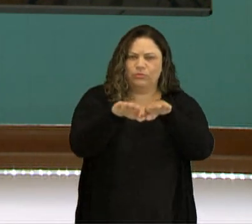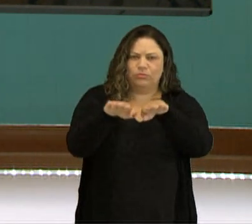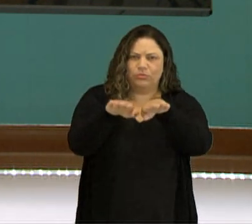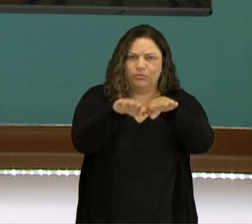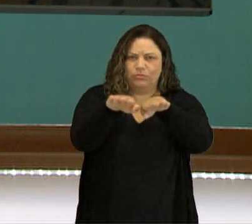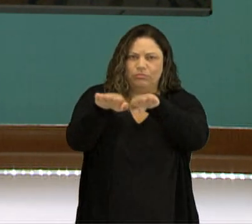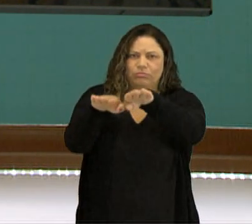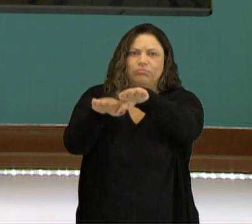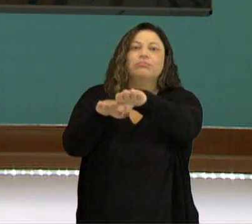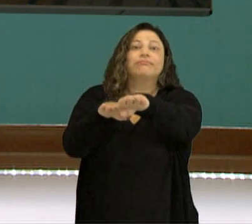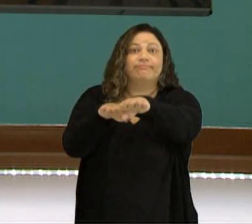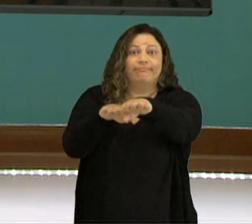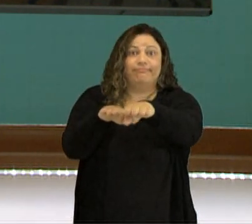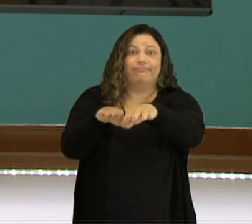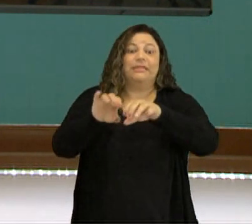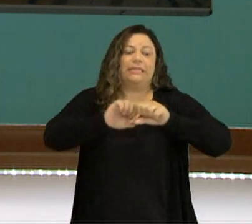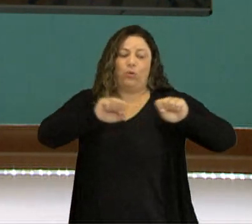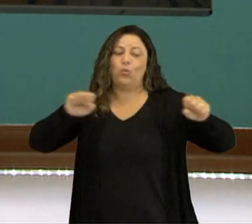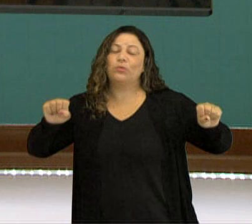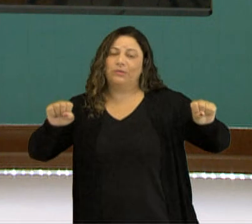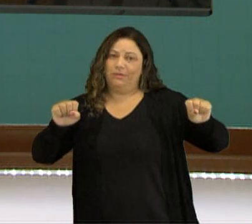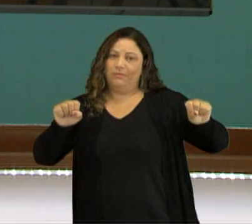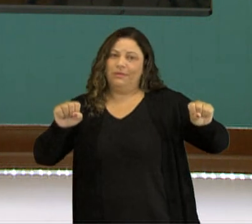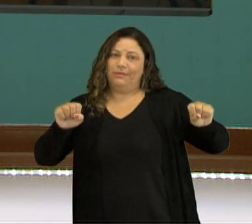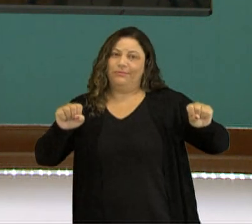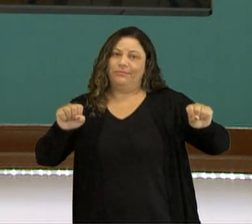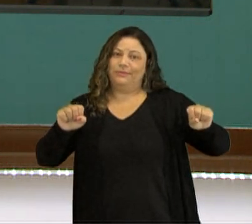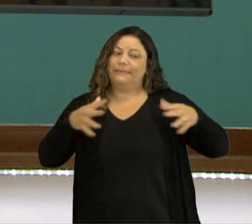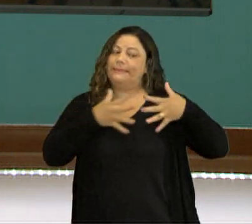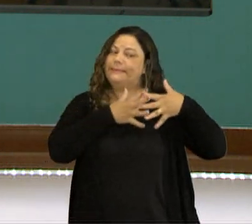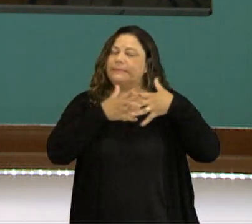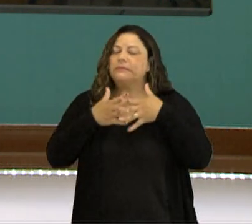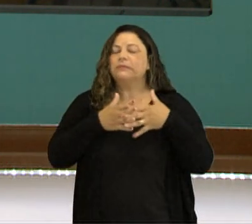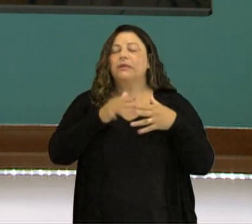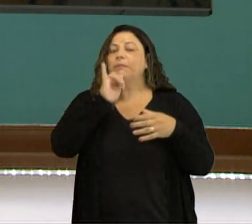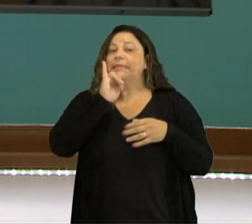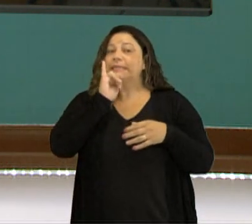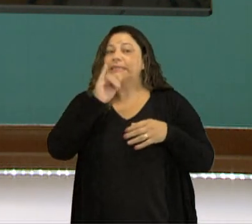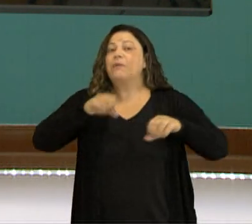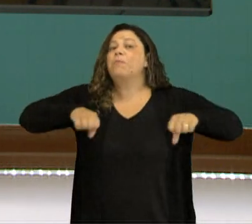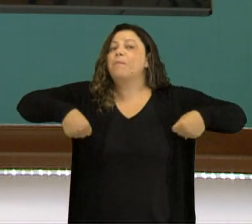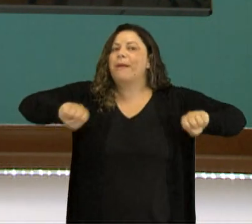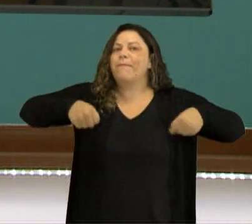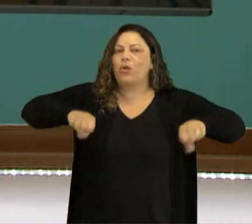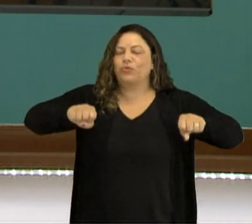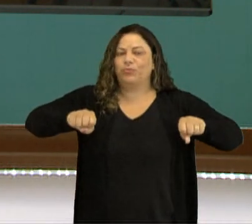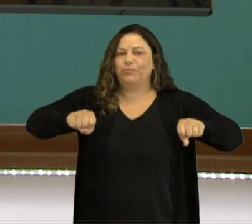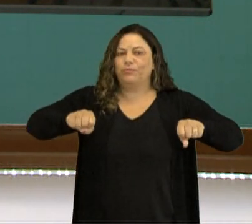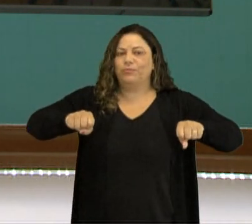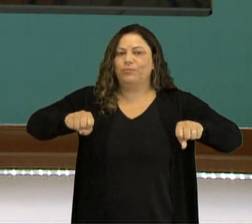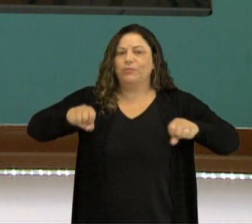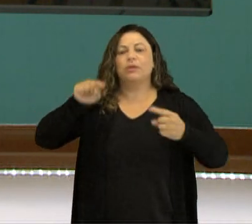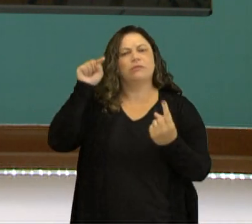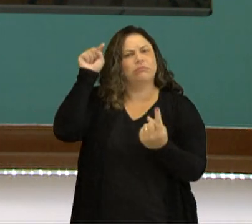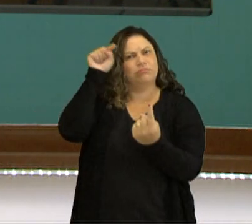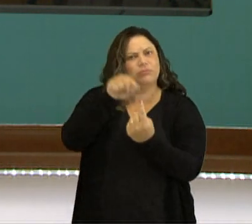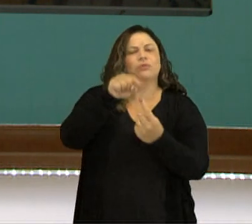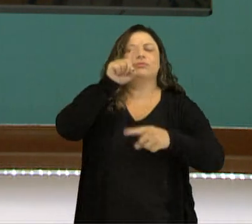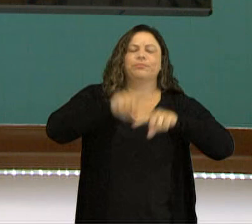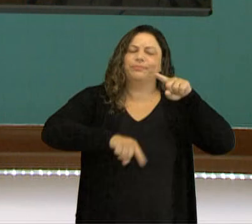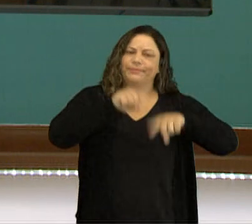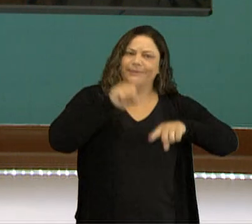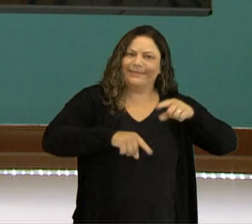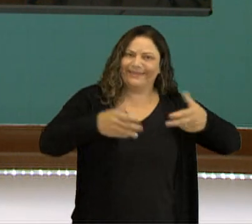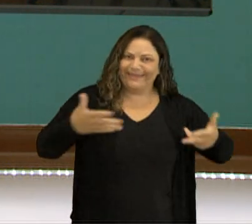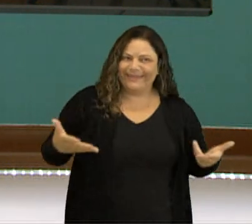dos caminhões interfere nisso. Agora, o tamanho de uma moto, por exemplo, eu já posso considerar um ponto material.